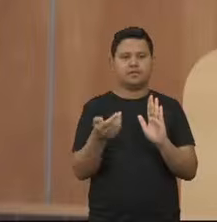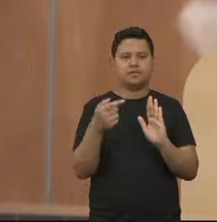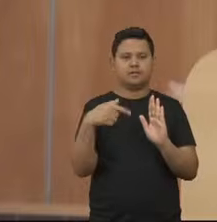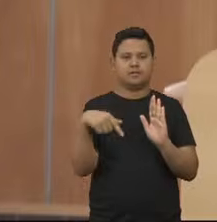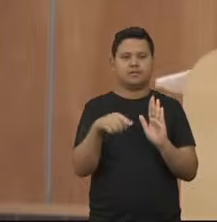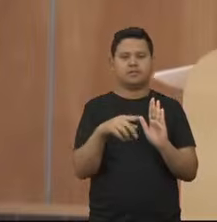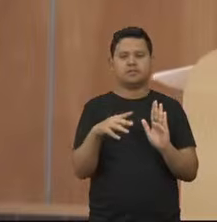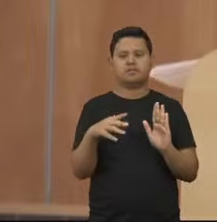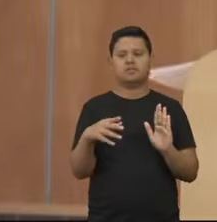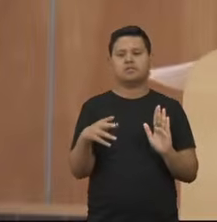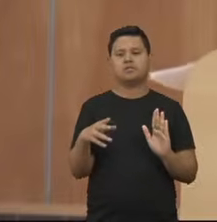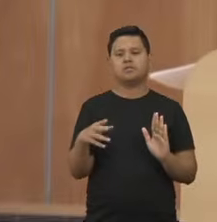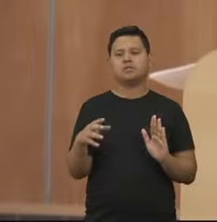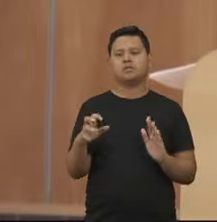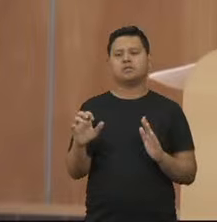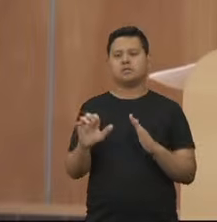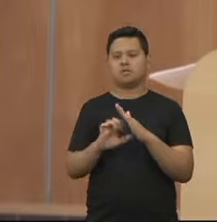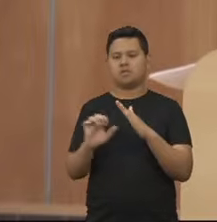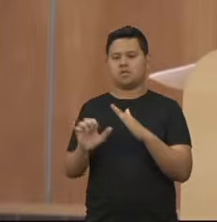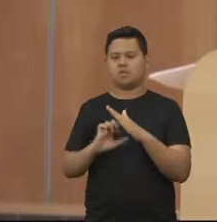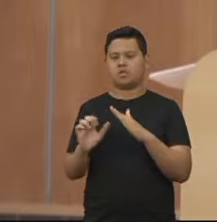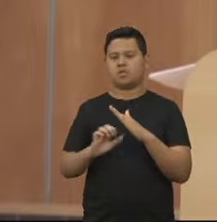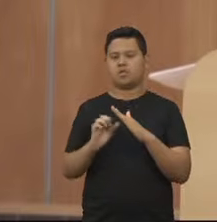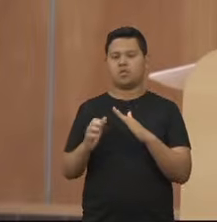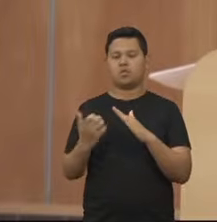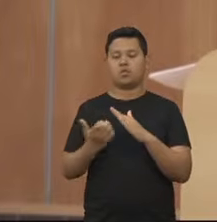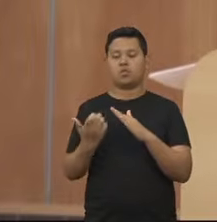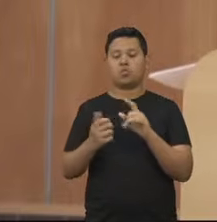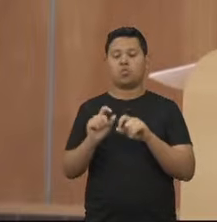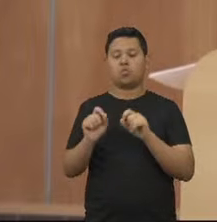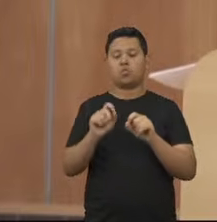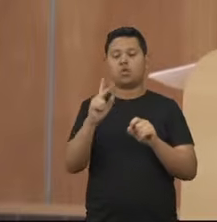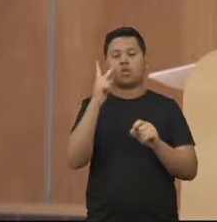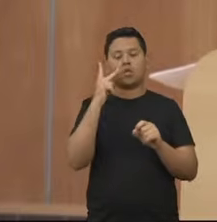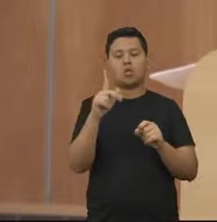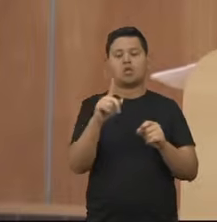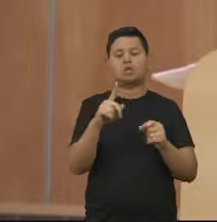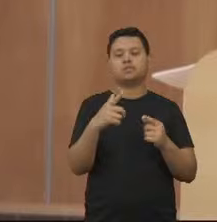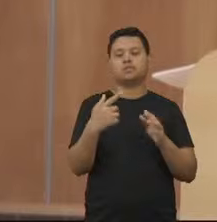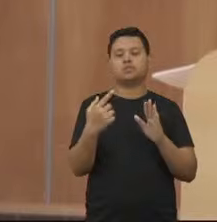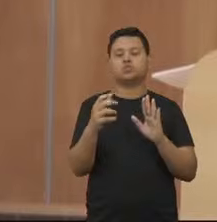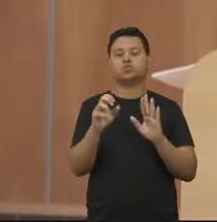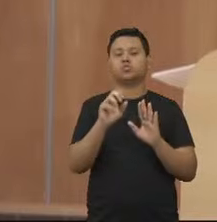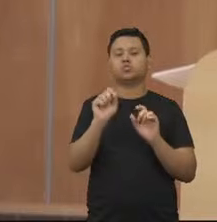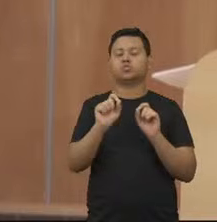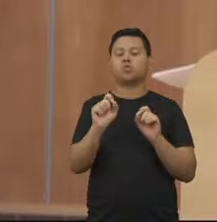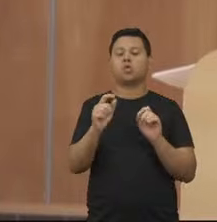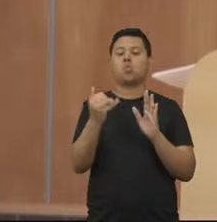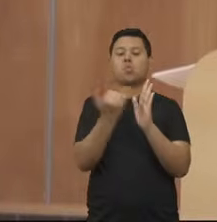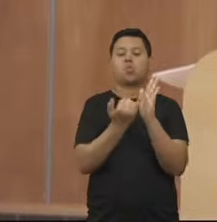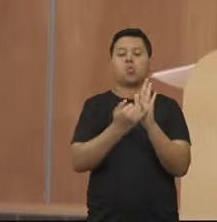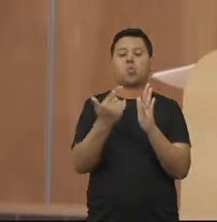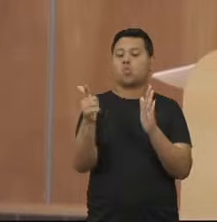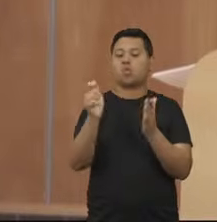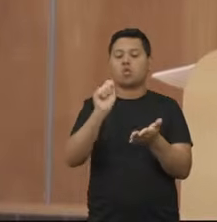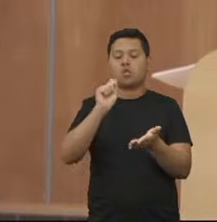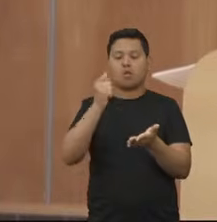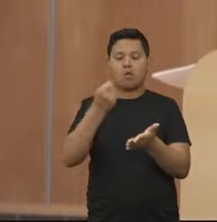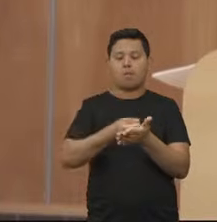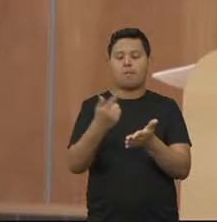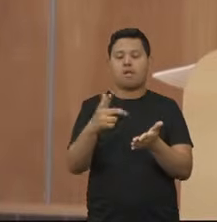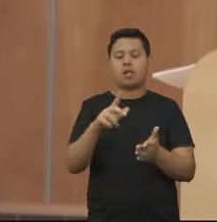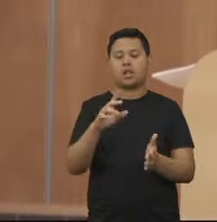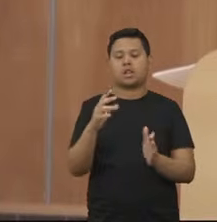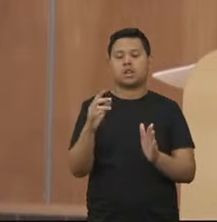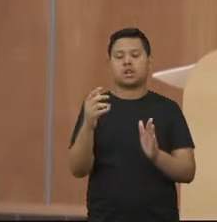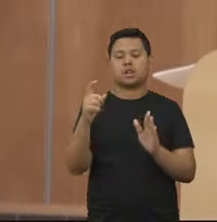Por exemplo, né, os empreendimentos de que se trata essa lei, eles ficam isentos dos seguintes tributos: taxas e